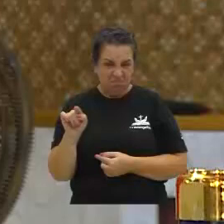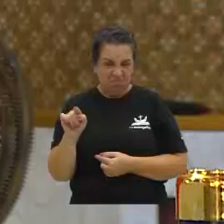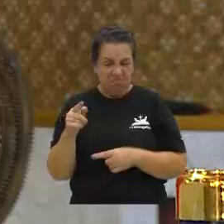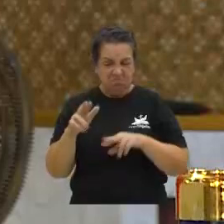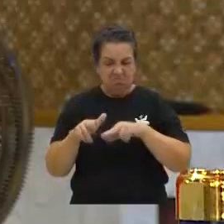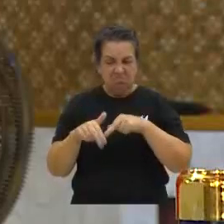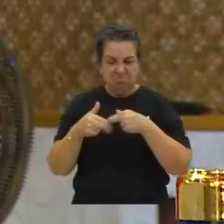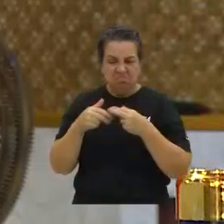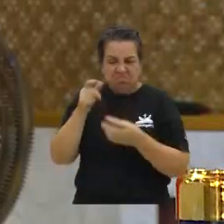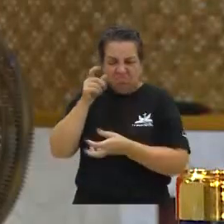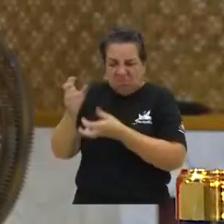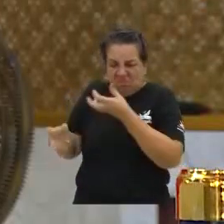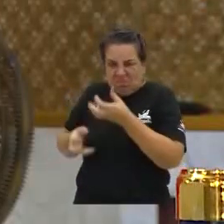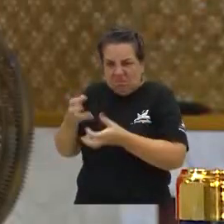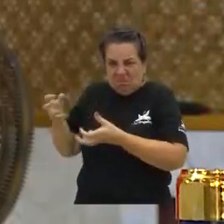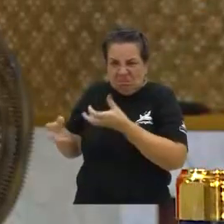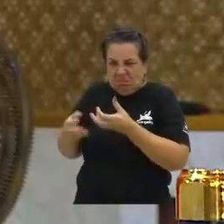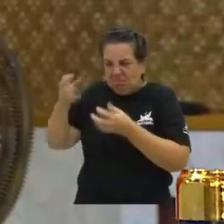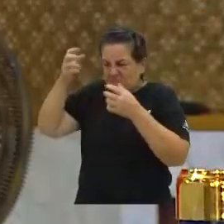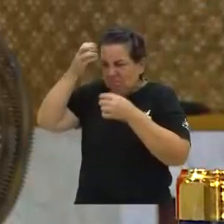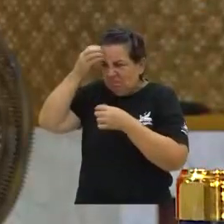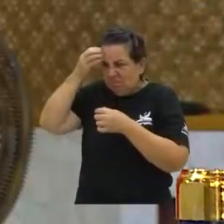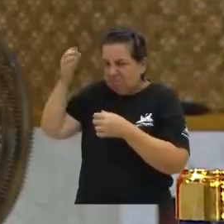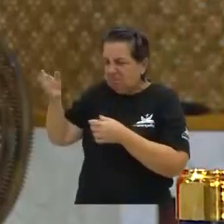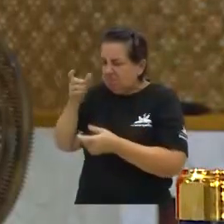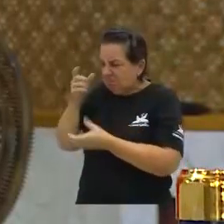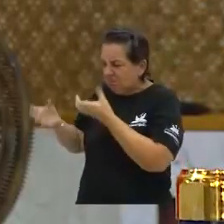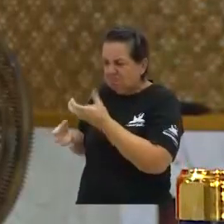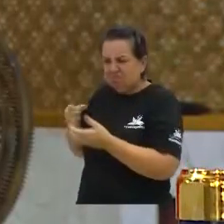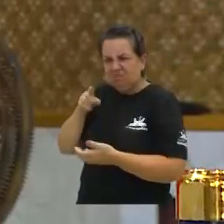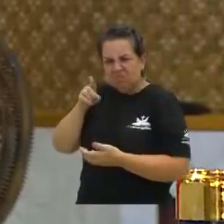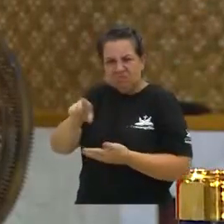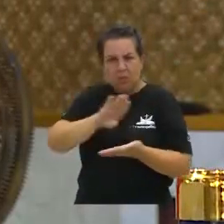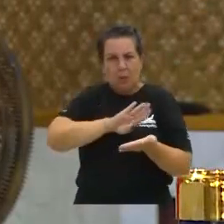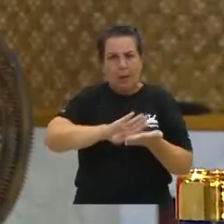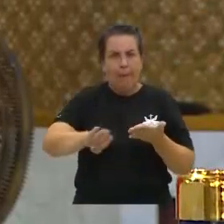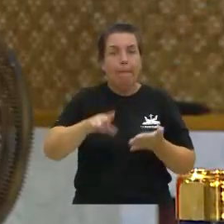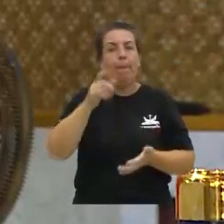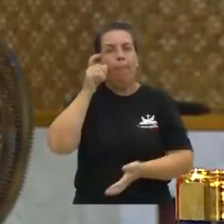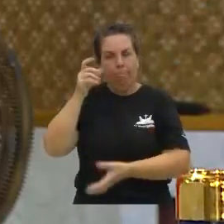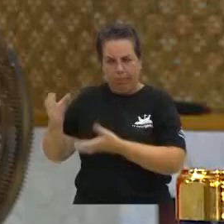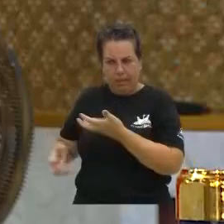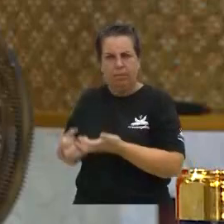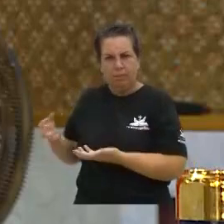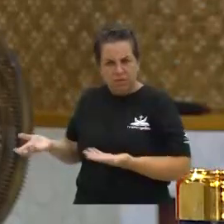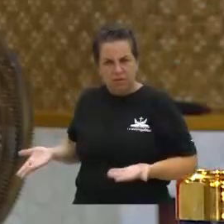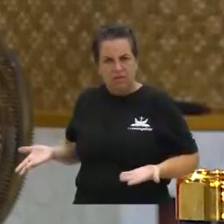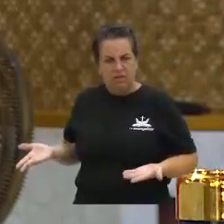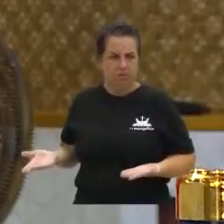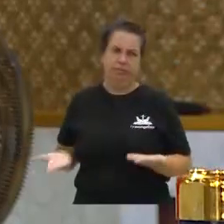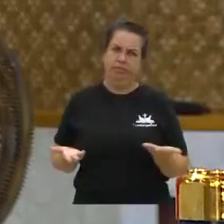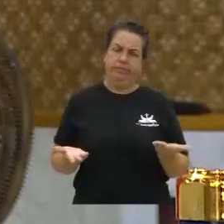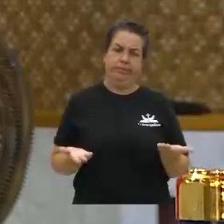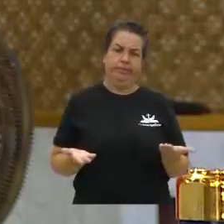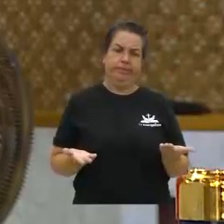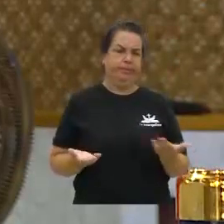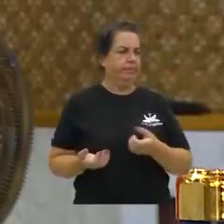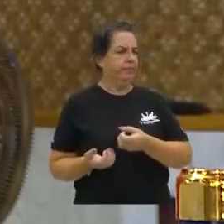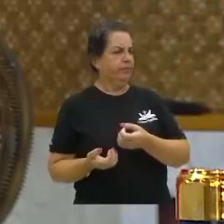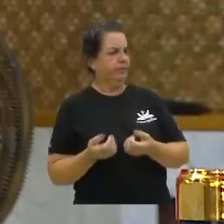Belzebu, o príncipe dos demônios, que ele expulsa os demônios?